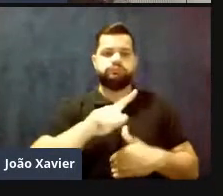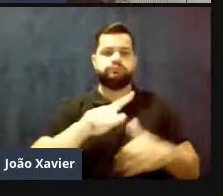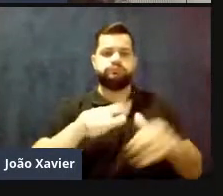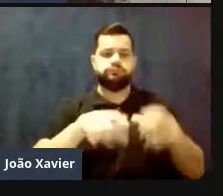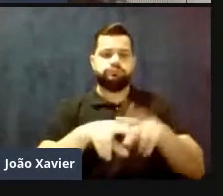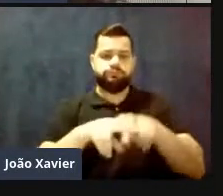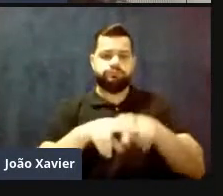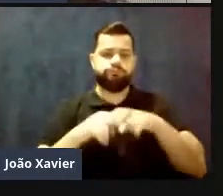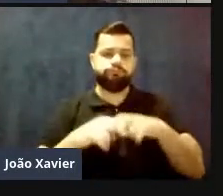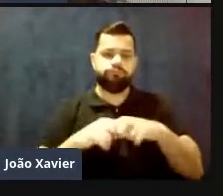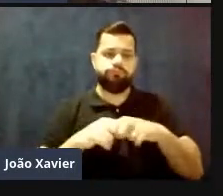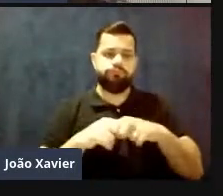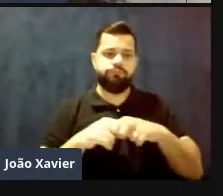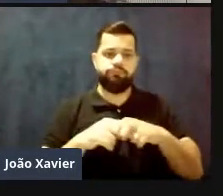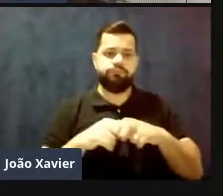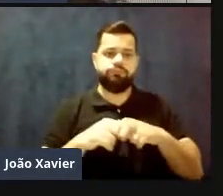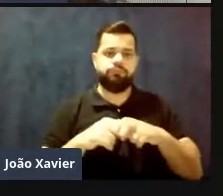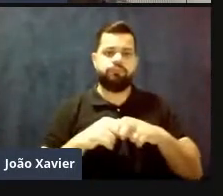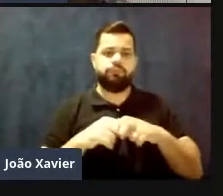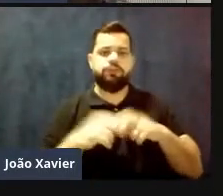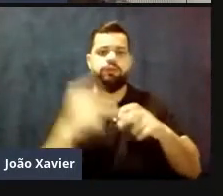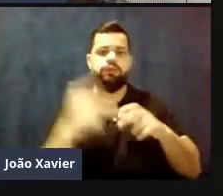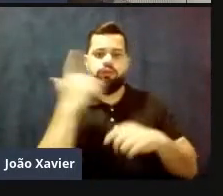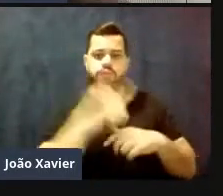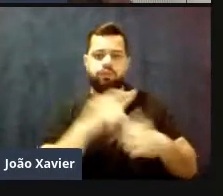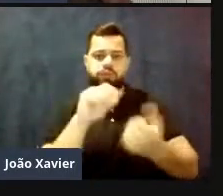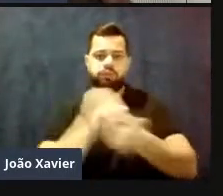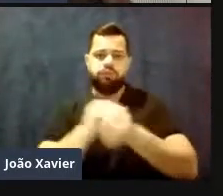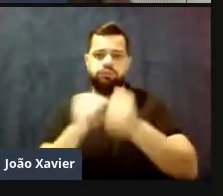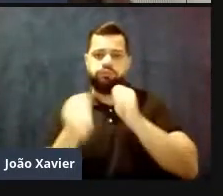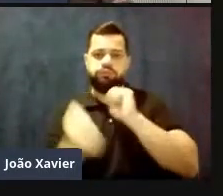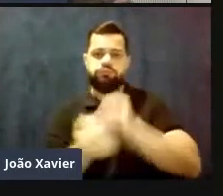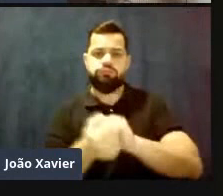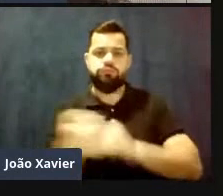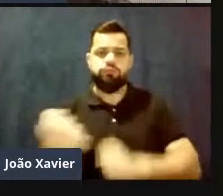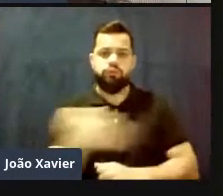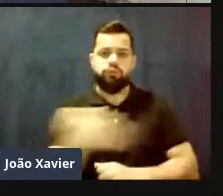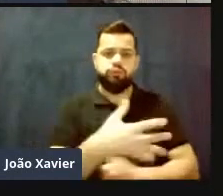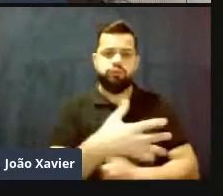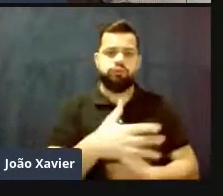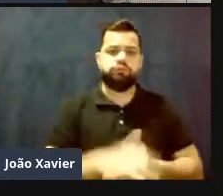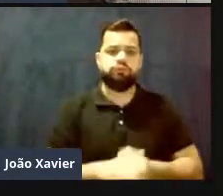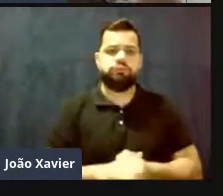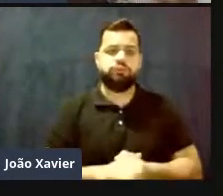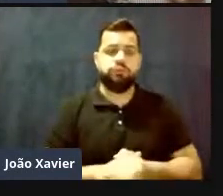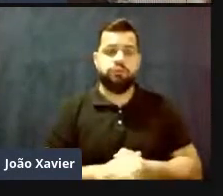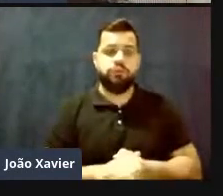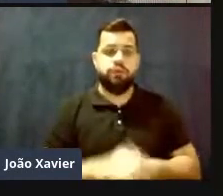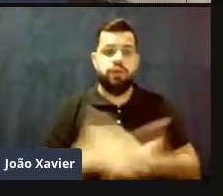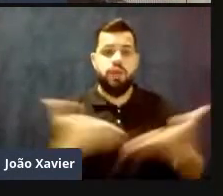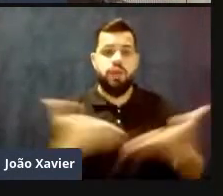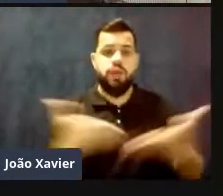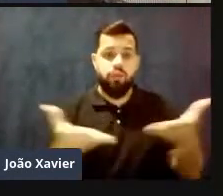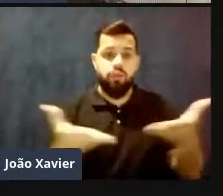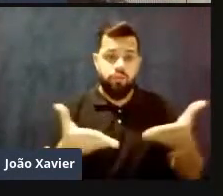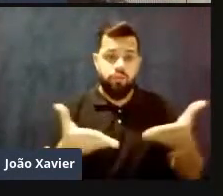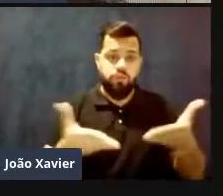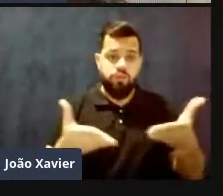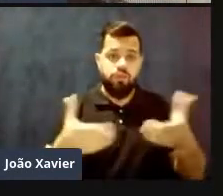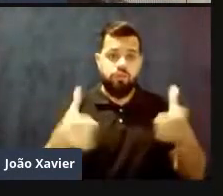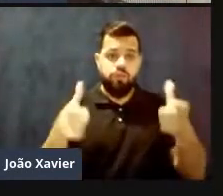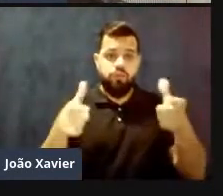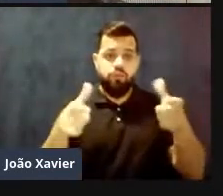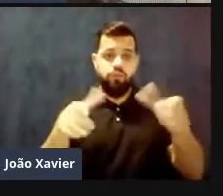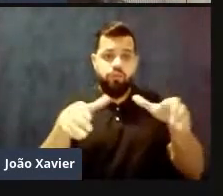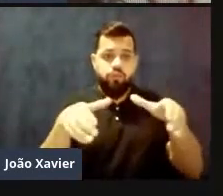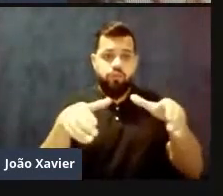nós pudéssemos utilizar esse novo recinto. Nesse momento, nós ficamos com uma mesma equipe, porque os profissionais que fazem parte da UTI do